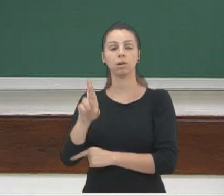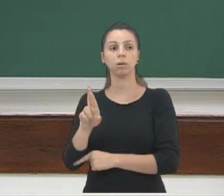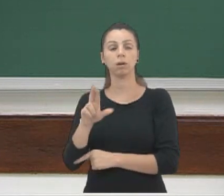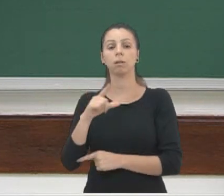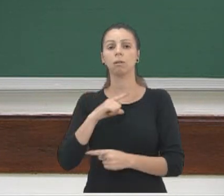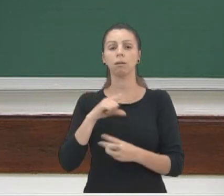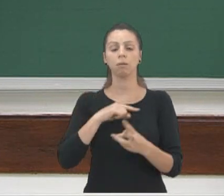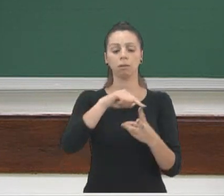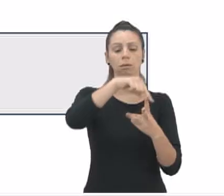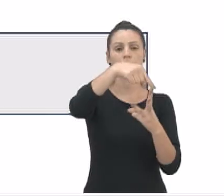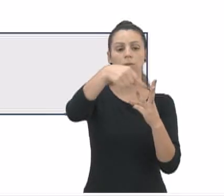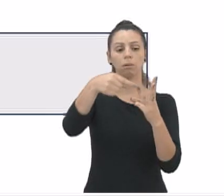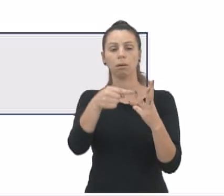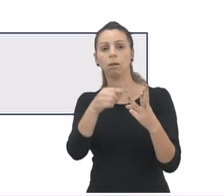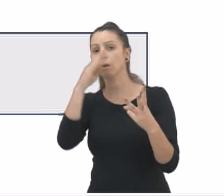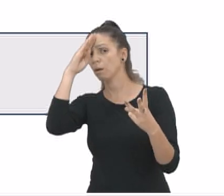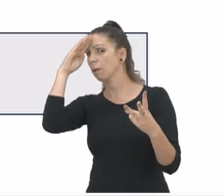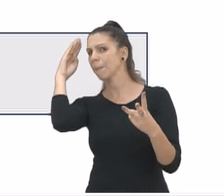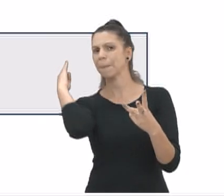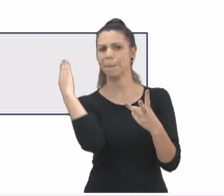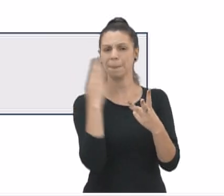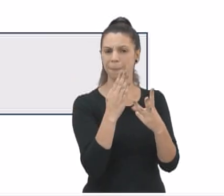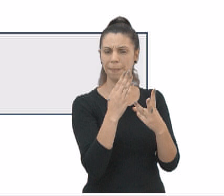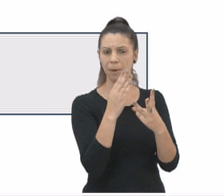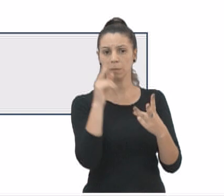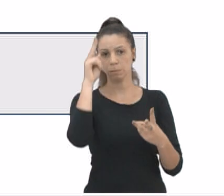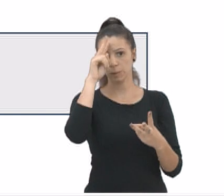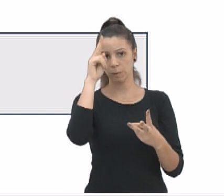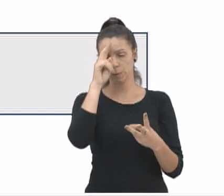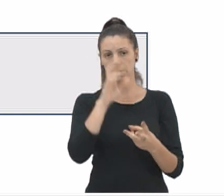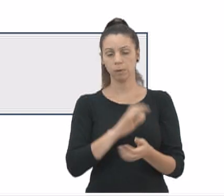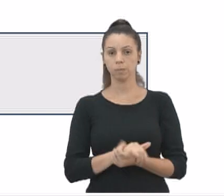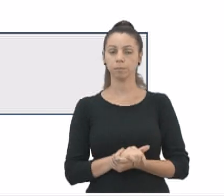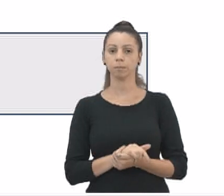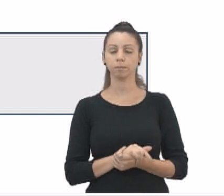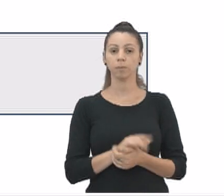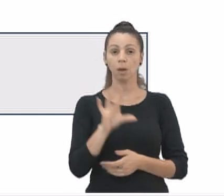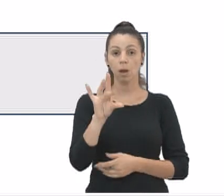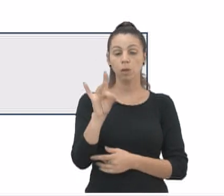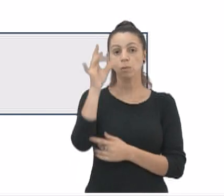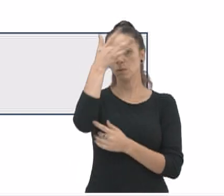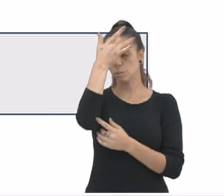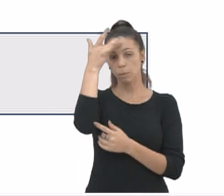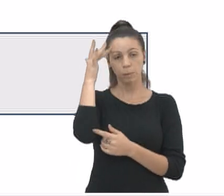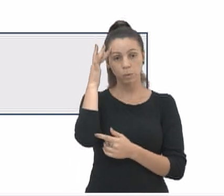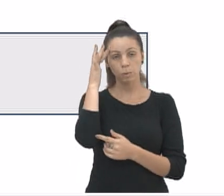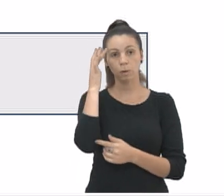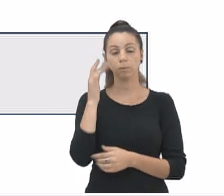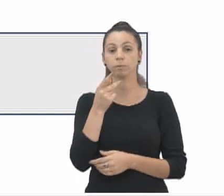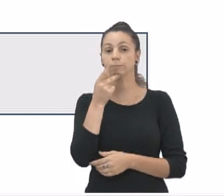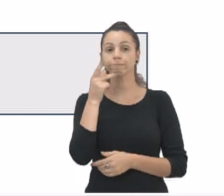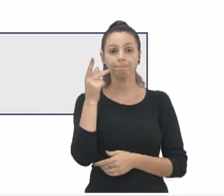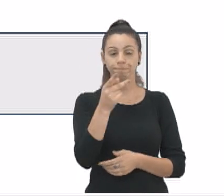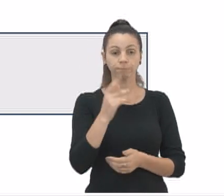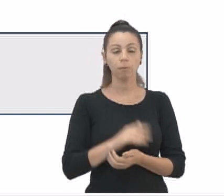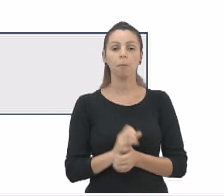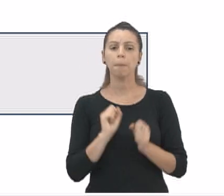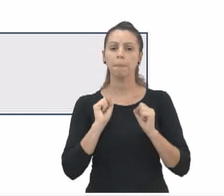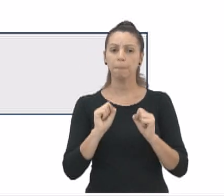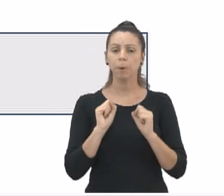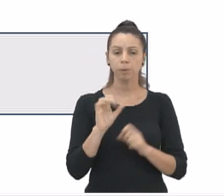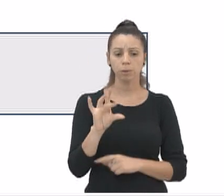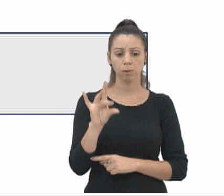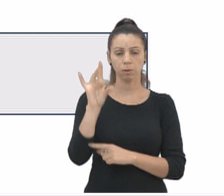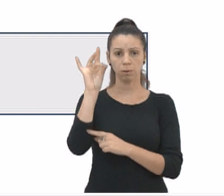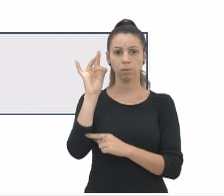tipos principais de narrador de uma história? Então, eu escolho alguém para contar. Então, eu posso escolher, né? Então,